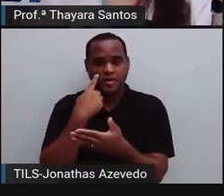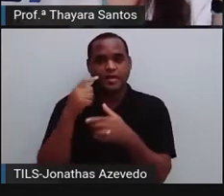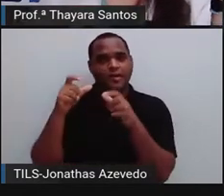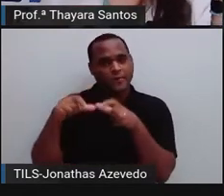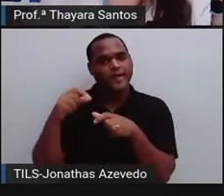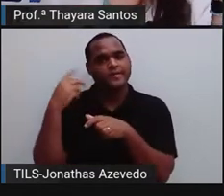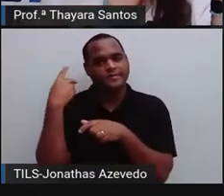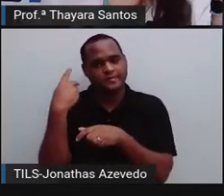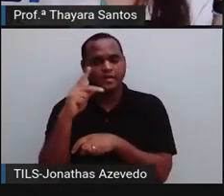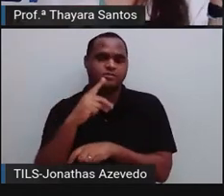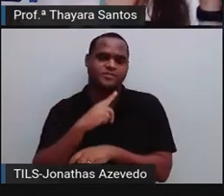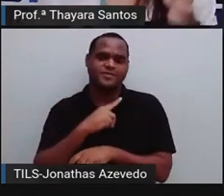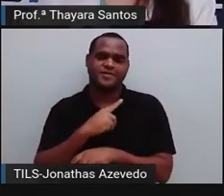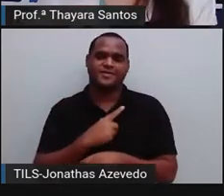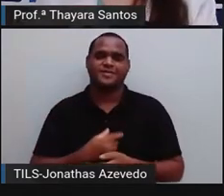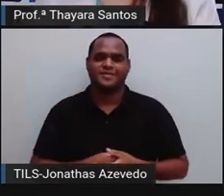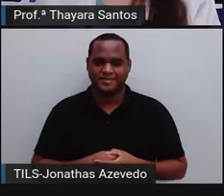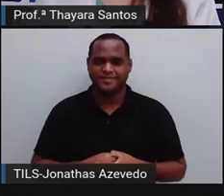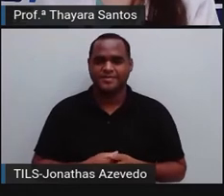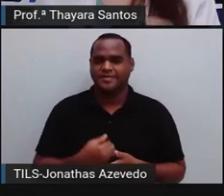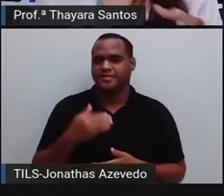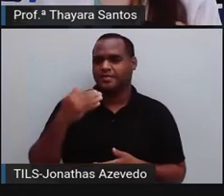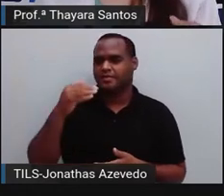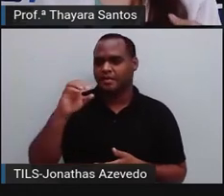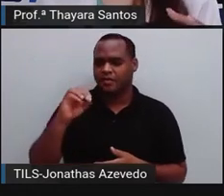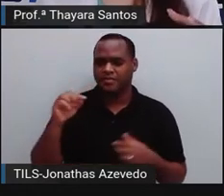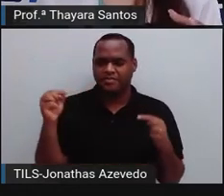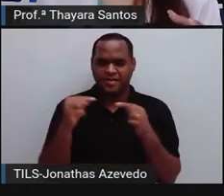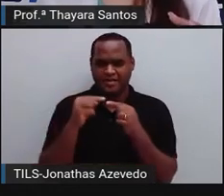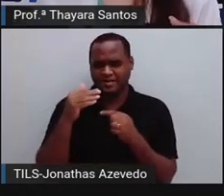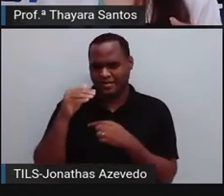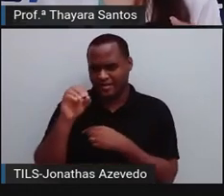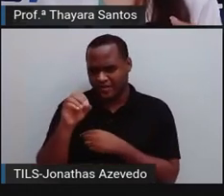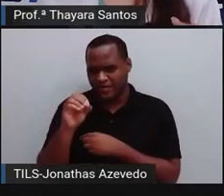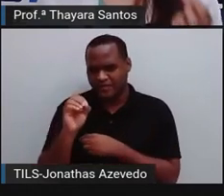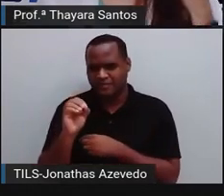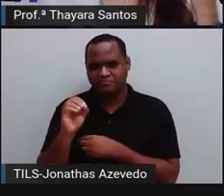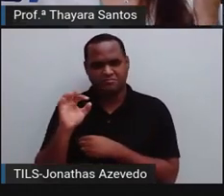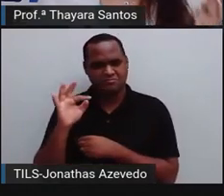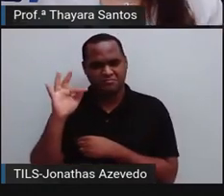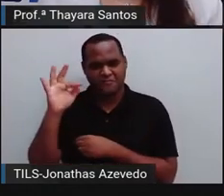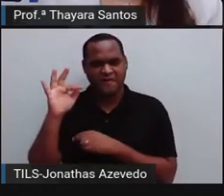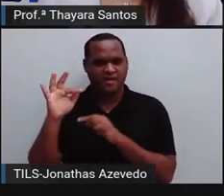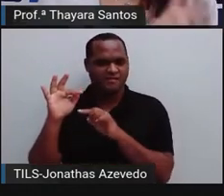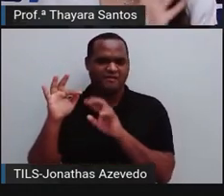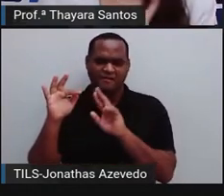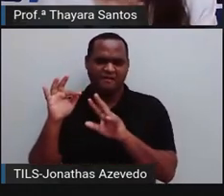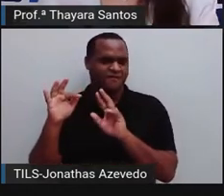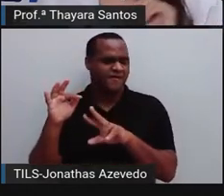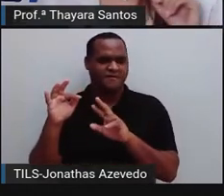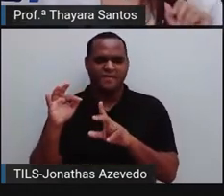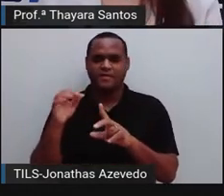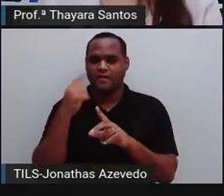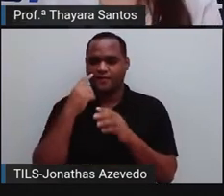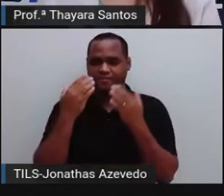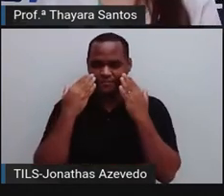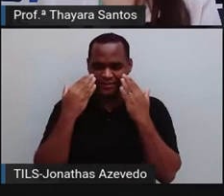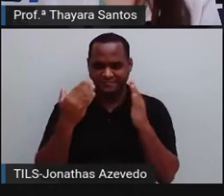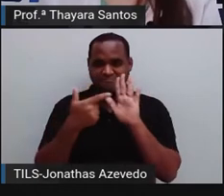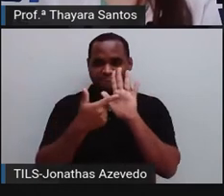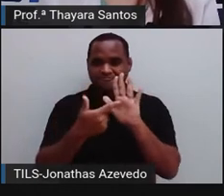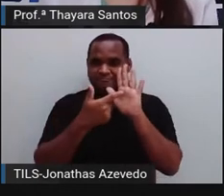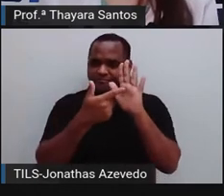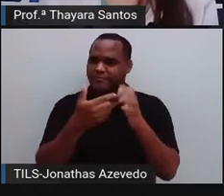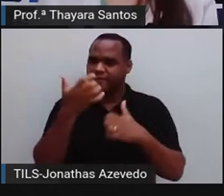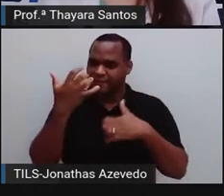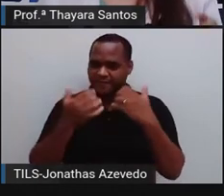na unidade de medida deles. Porque 10 graus Celsius não quer dizer 10 graus Fahrenheit. São medidas diferentes que eu vou mostrar daqui a pouquinho